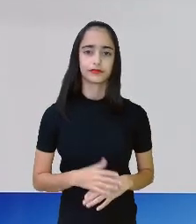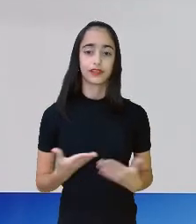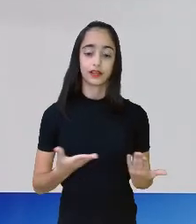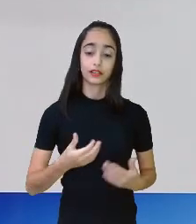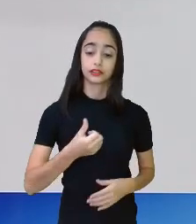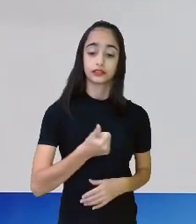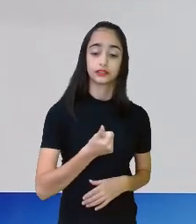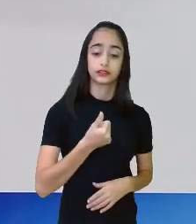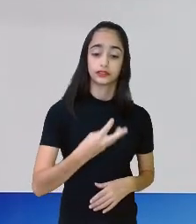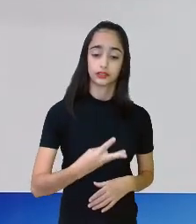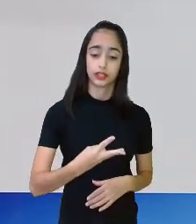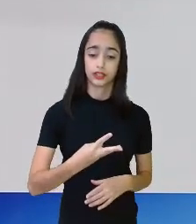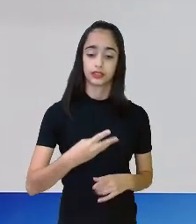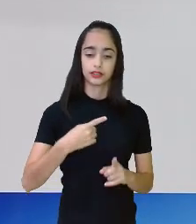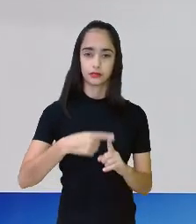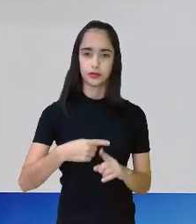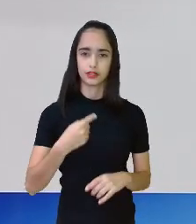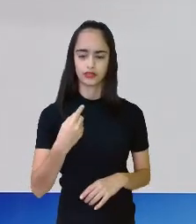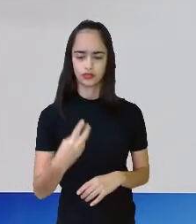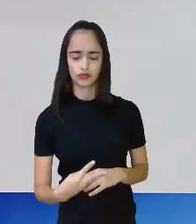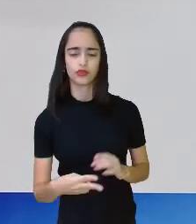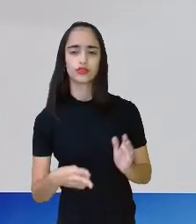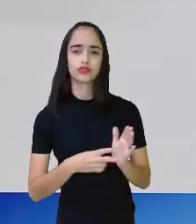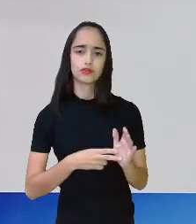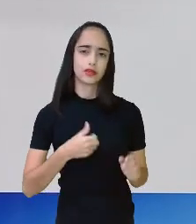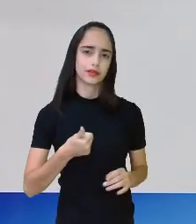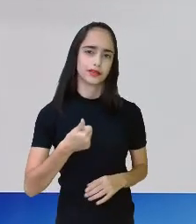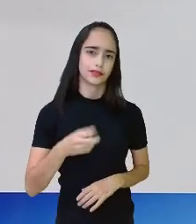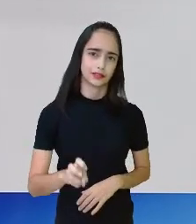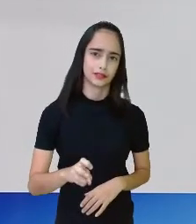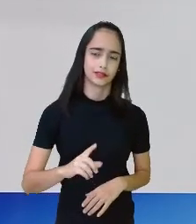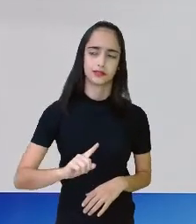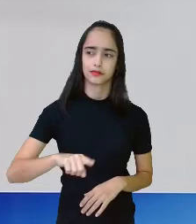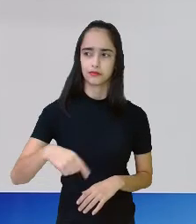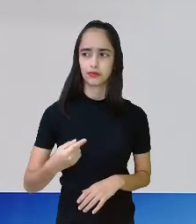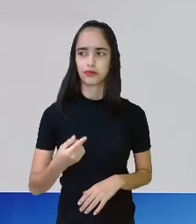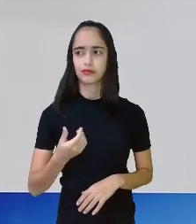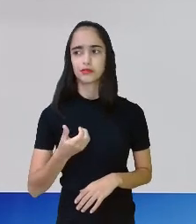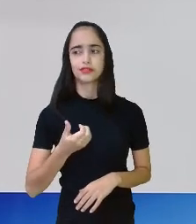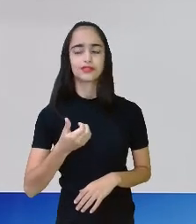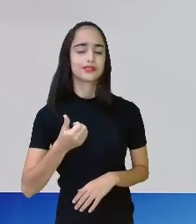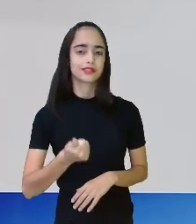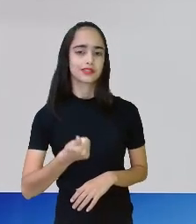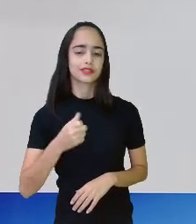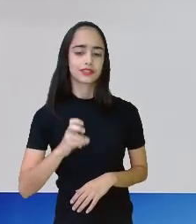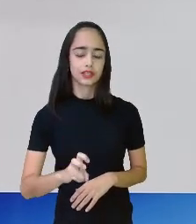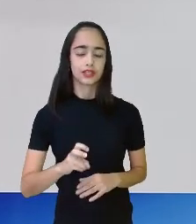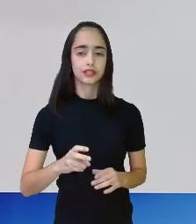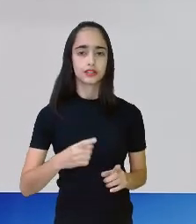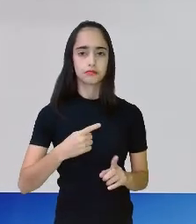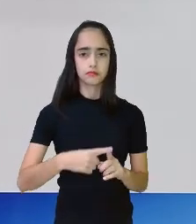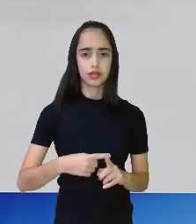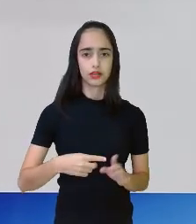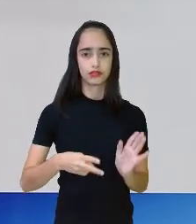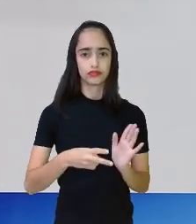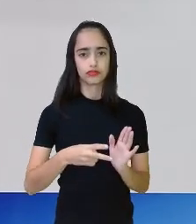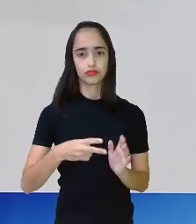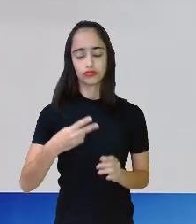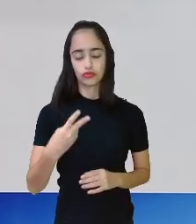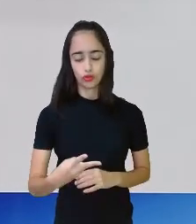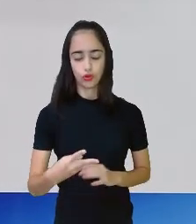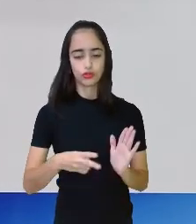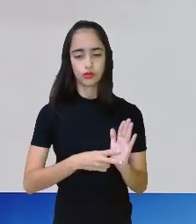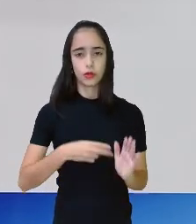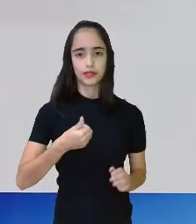também vai dar o próximo elemento, que é o 15. O 15 mais 2 também vai dar o próximo elemento, que é o 17. E se continuássemos, também